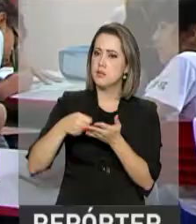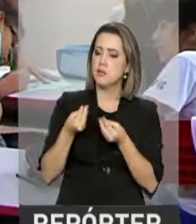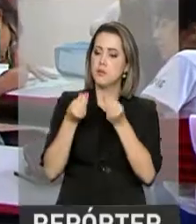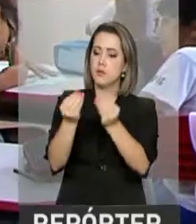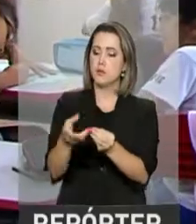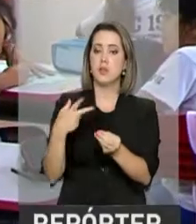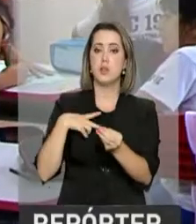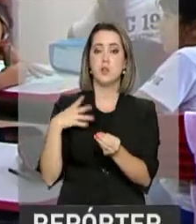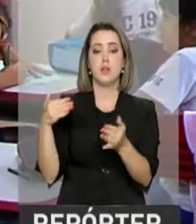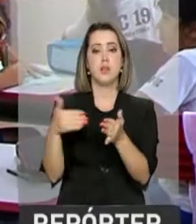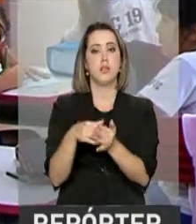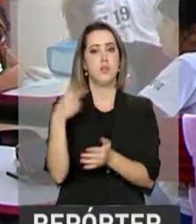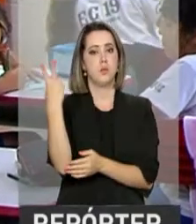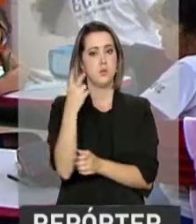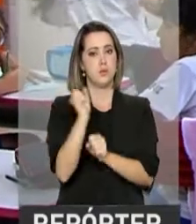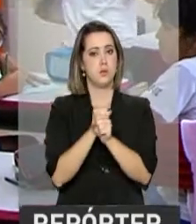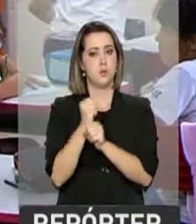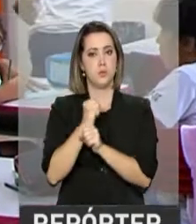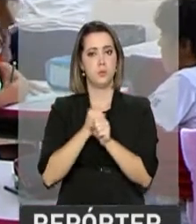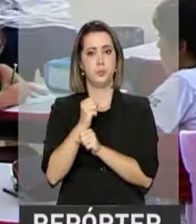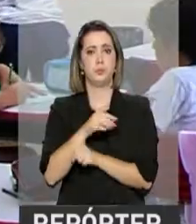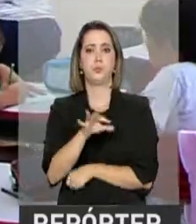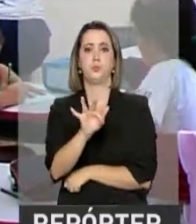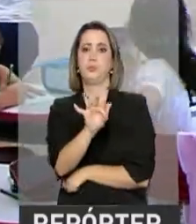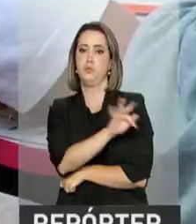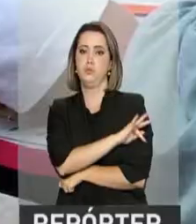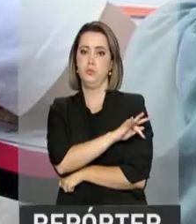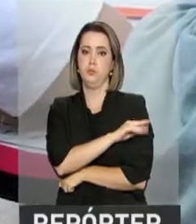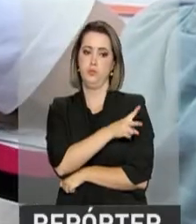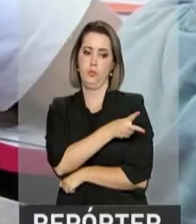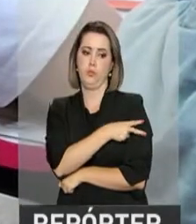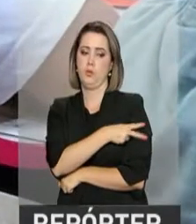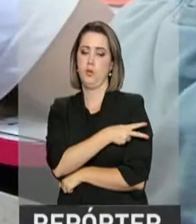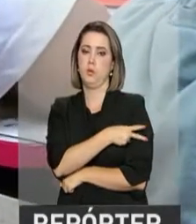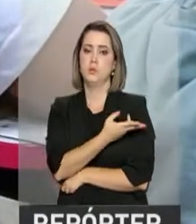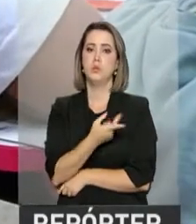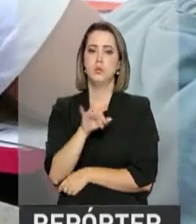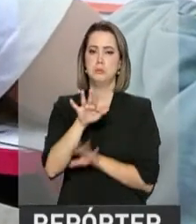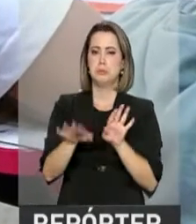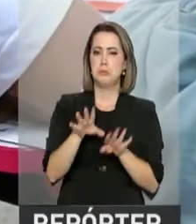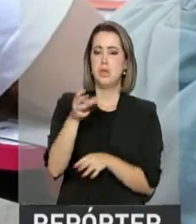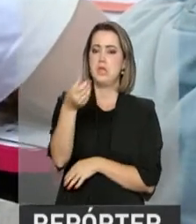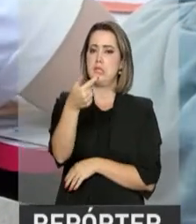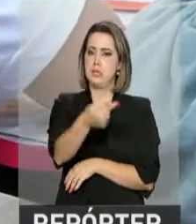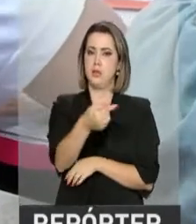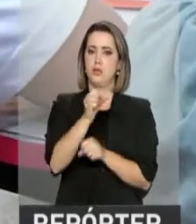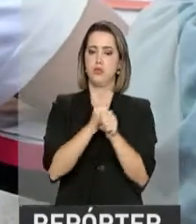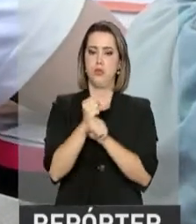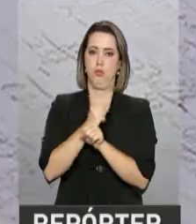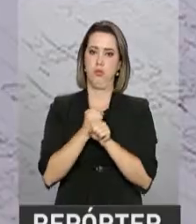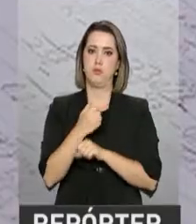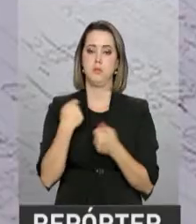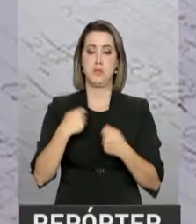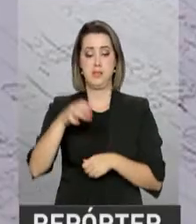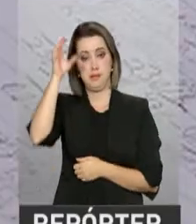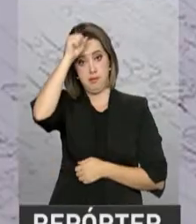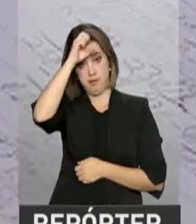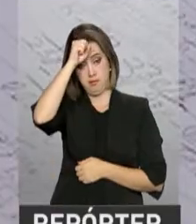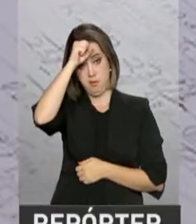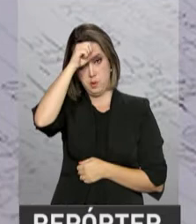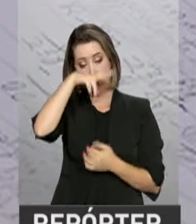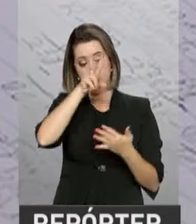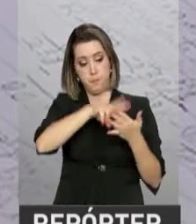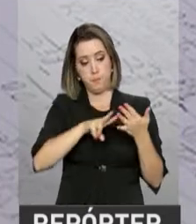alunos até o 2º ano do ensino fundamental ou seja por volta dos 7 anos de idade a matemática